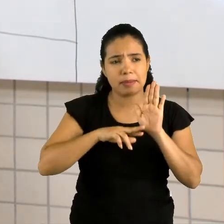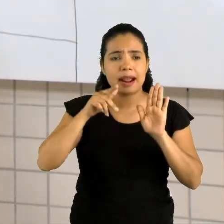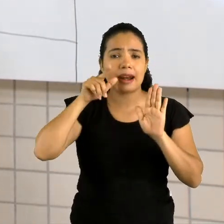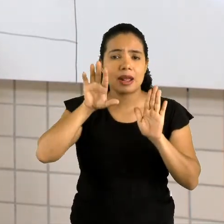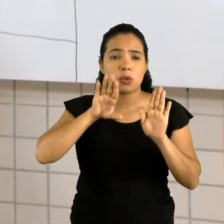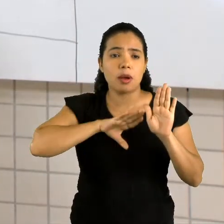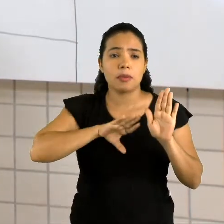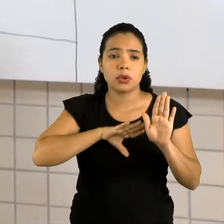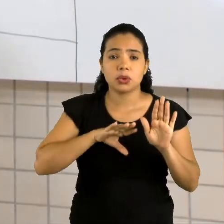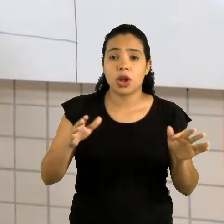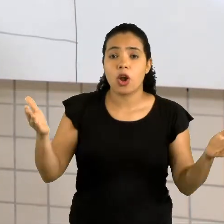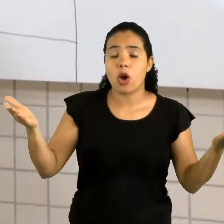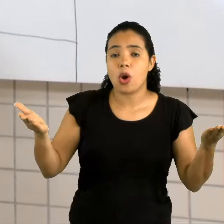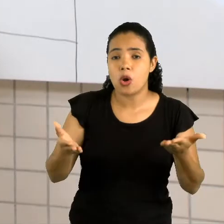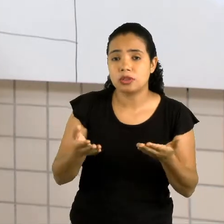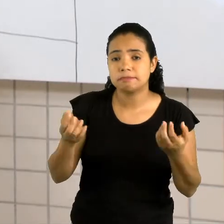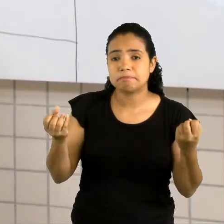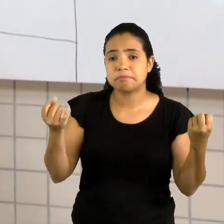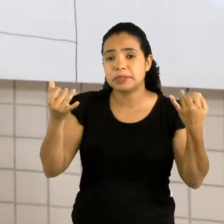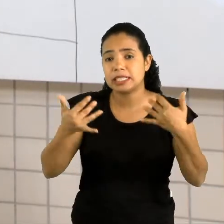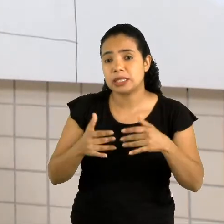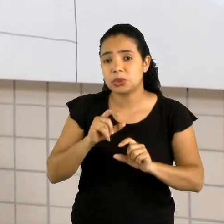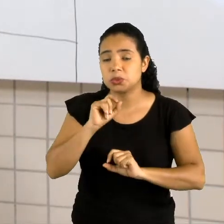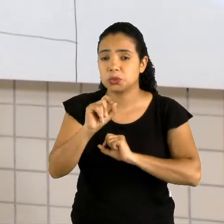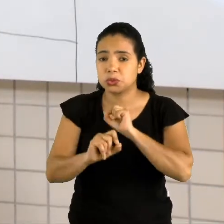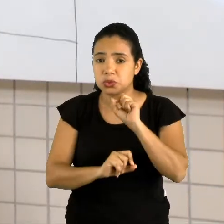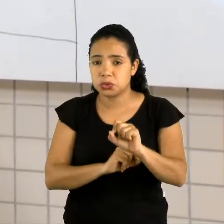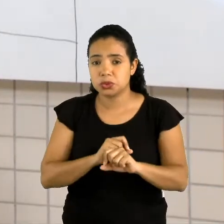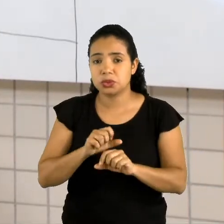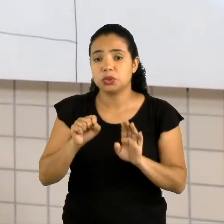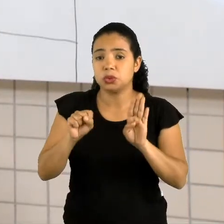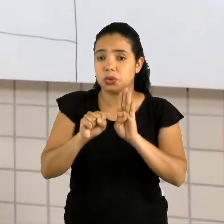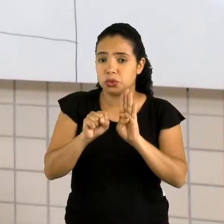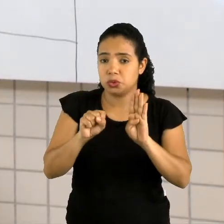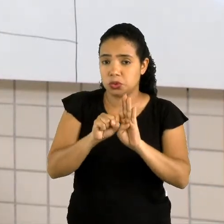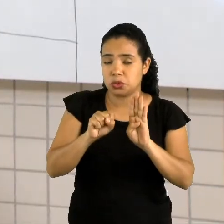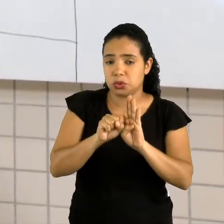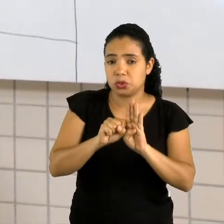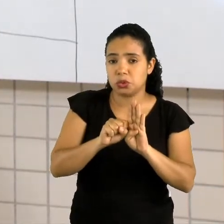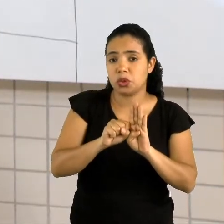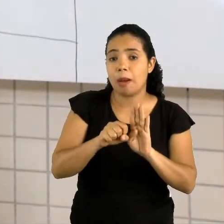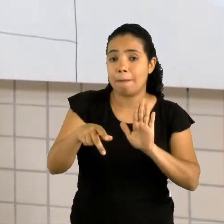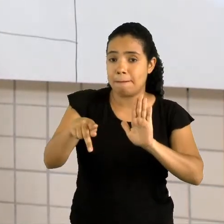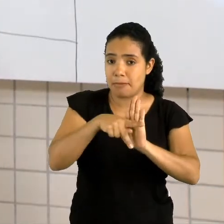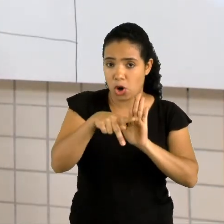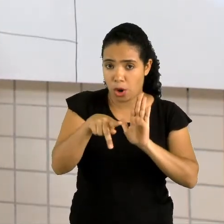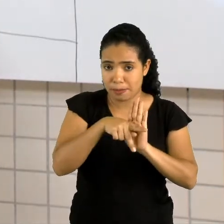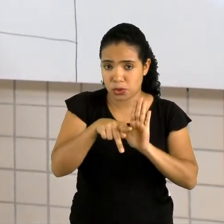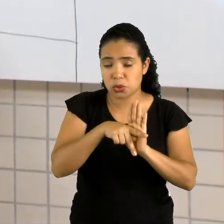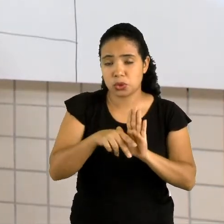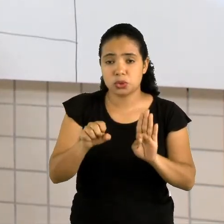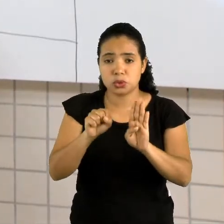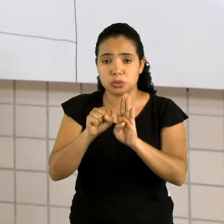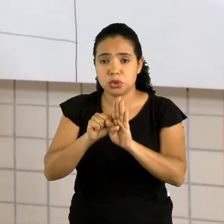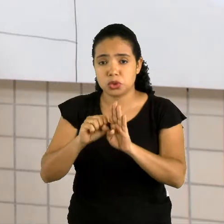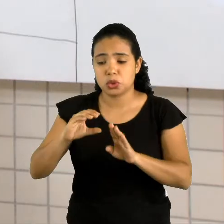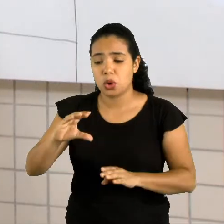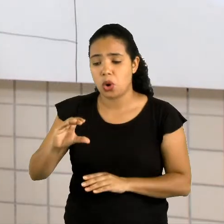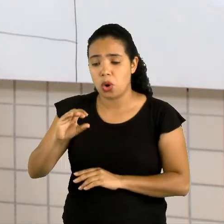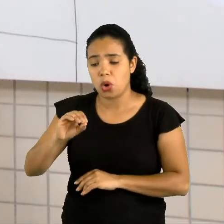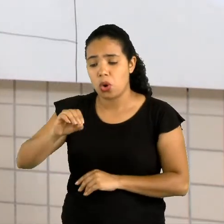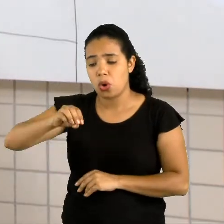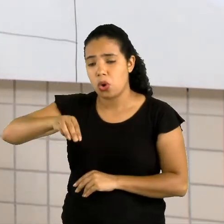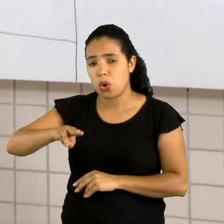hoje nós vamos falar um pouquinho sobre substantivo próprio e comum. Você sabe o é